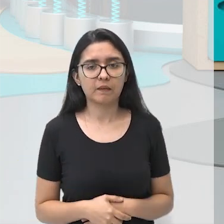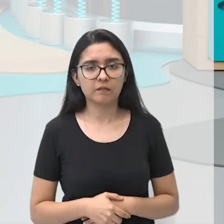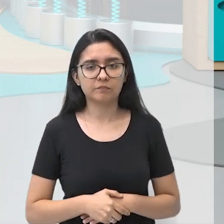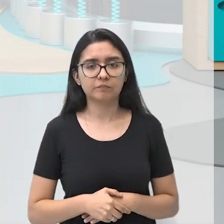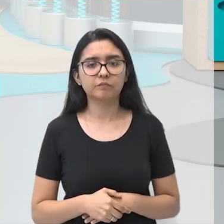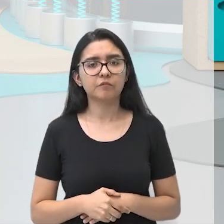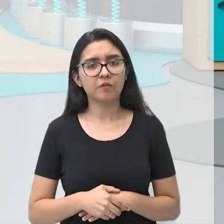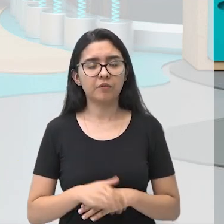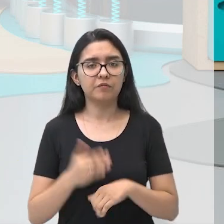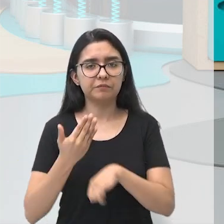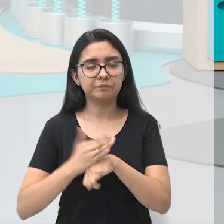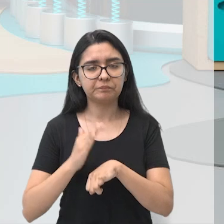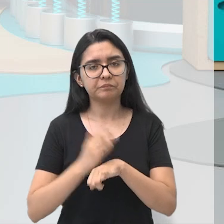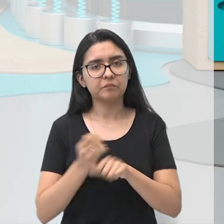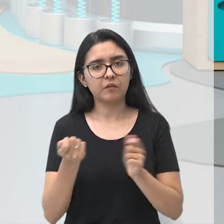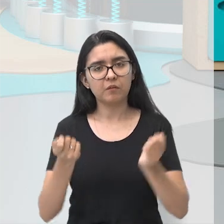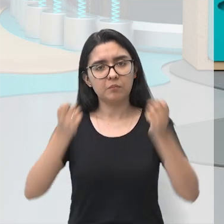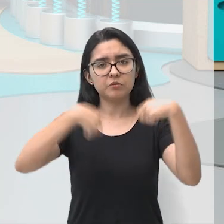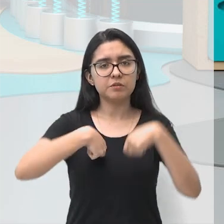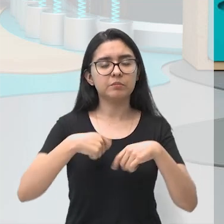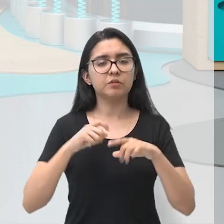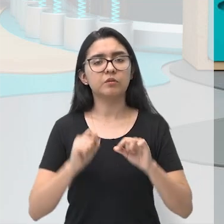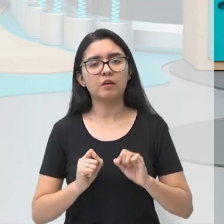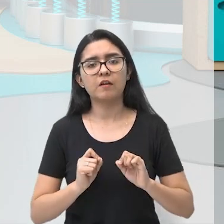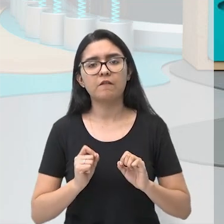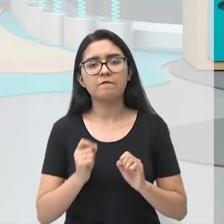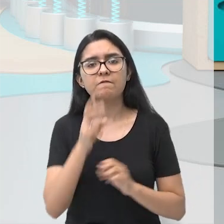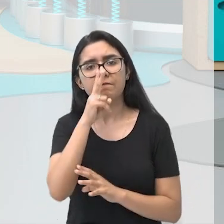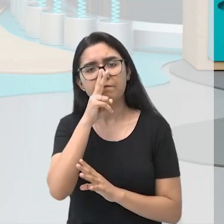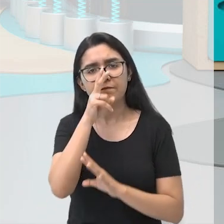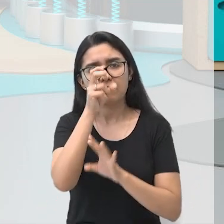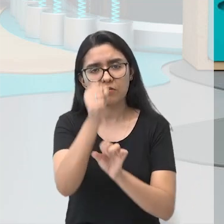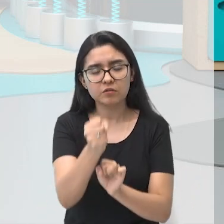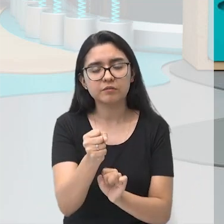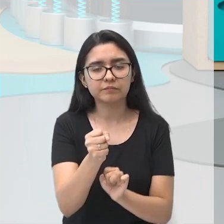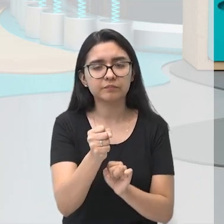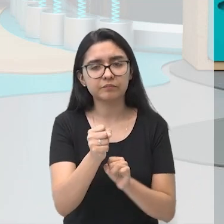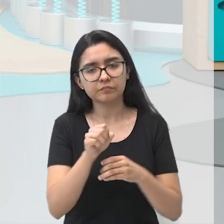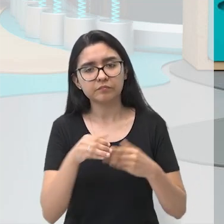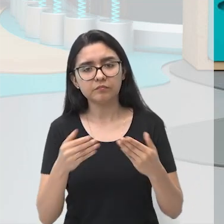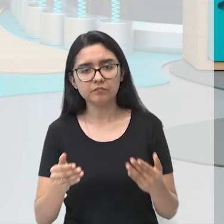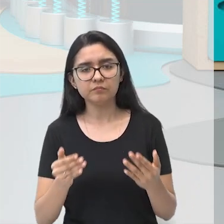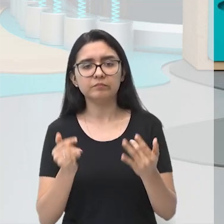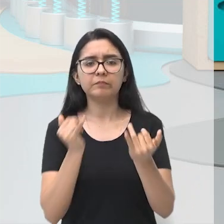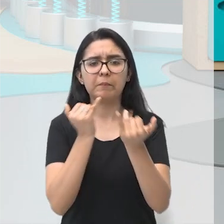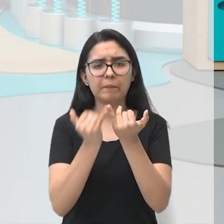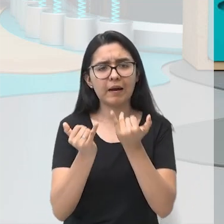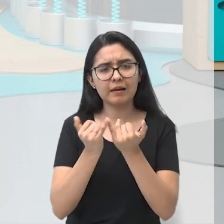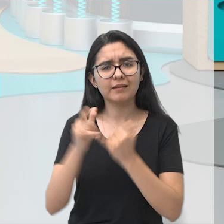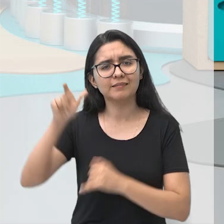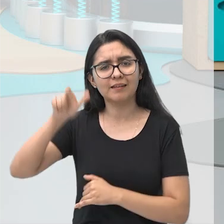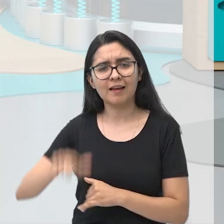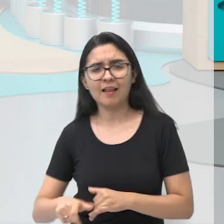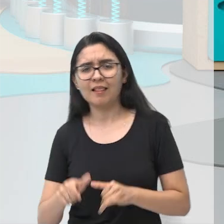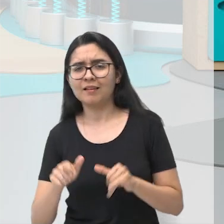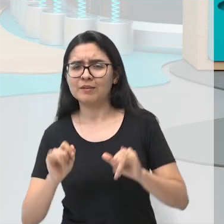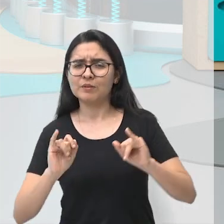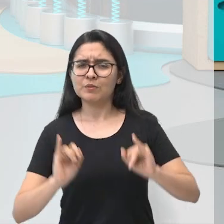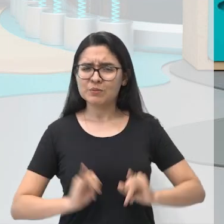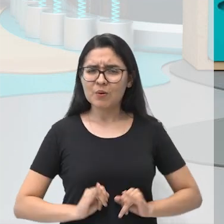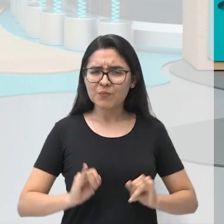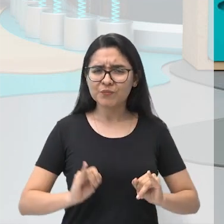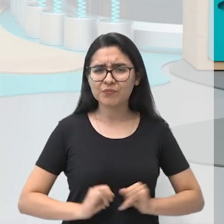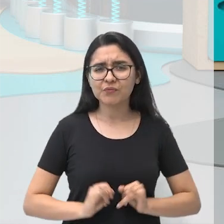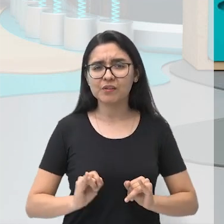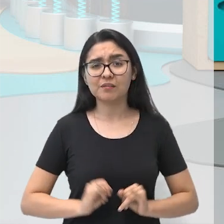quando você faz as atividades que lhe proporcionam força, você, ainda que pareça estar sofrendo ali, levantando,